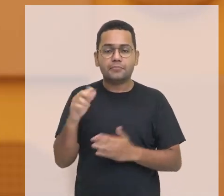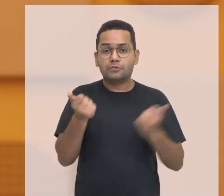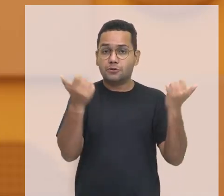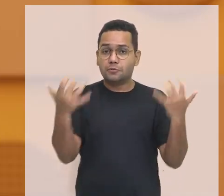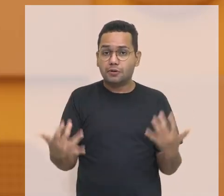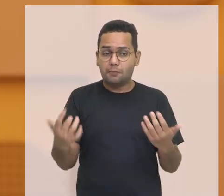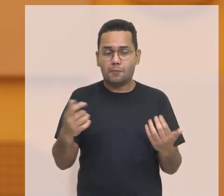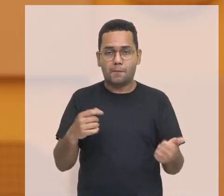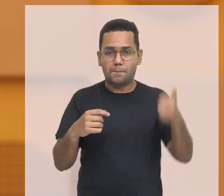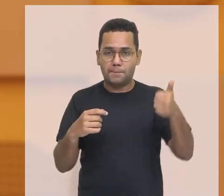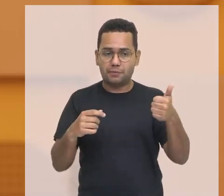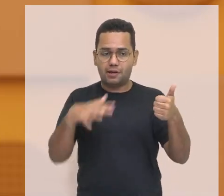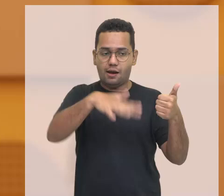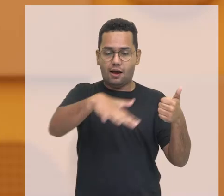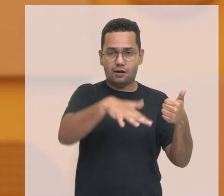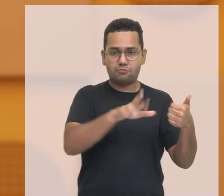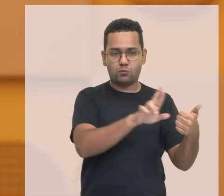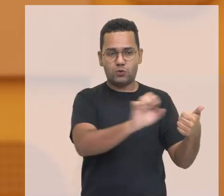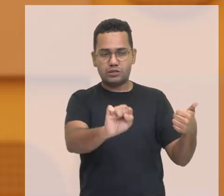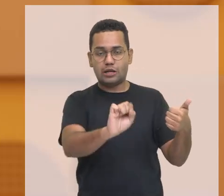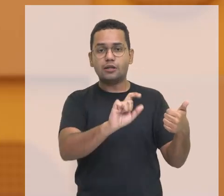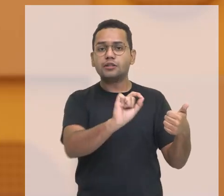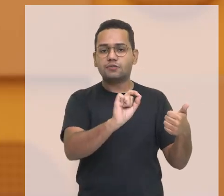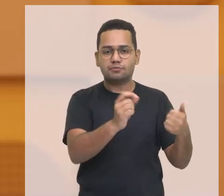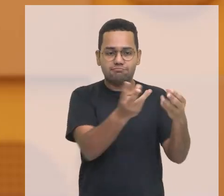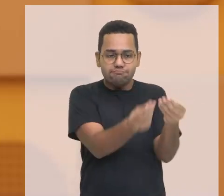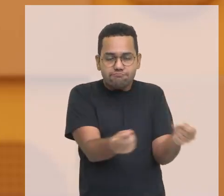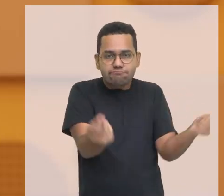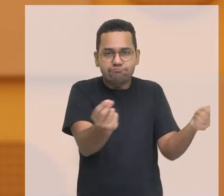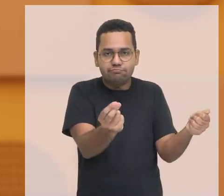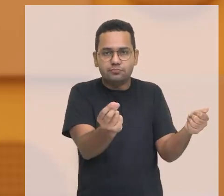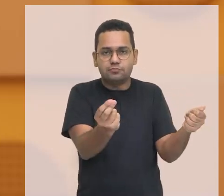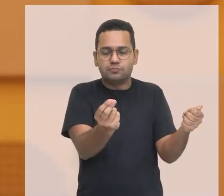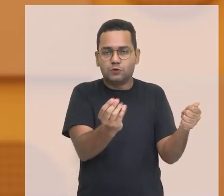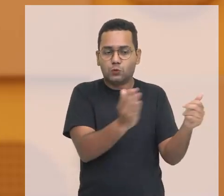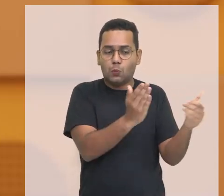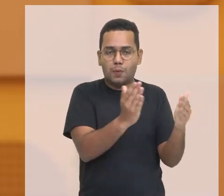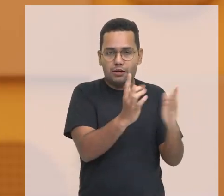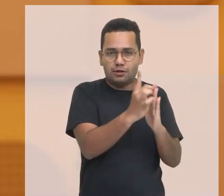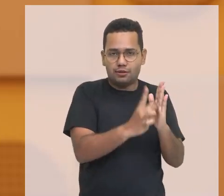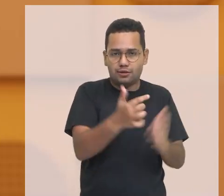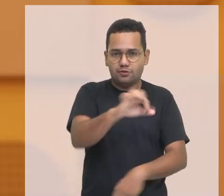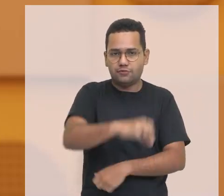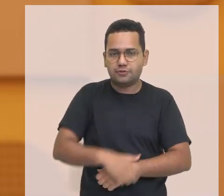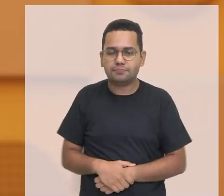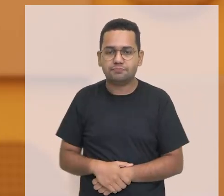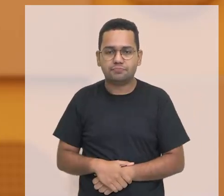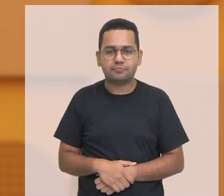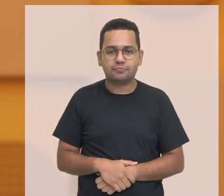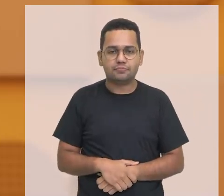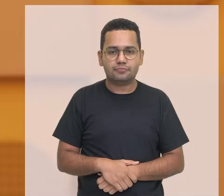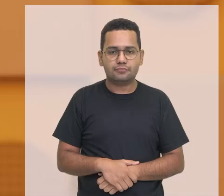socialista soviético, que entrou em colapso ali no começo da década de 90, e agora a gente